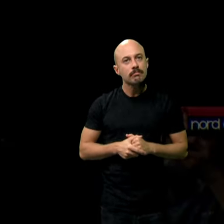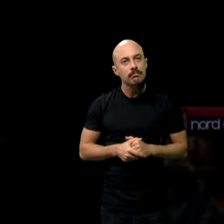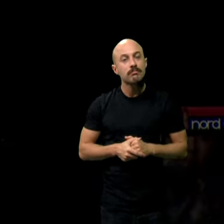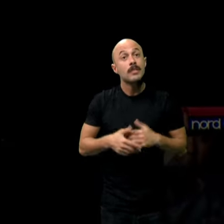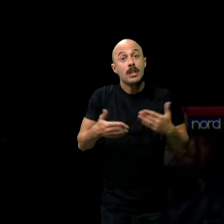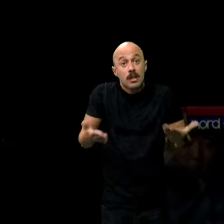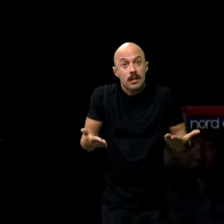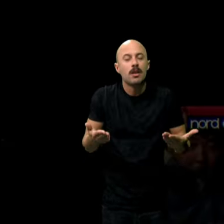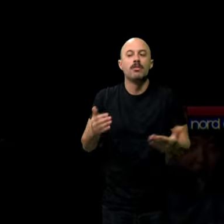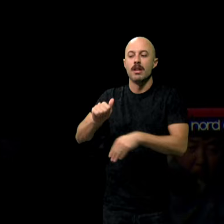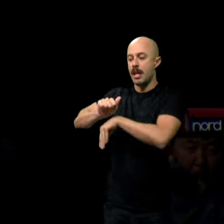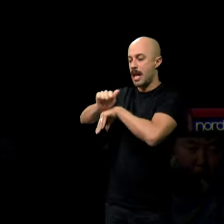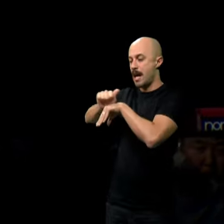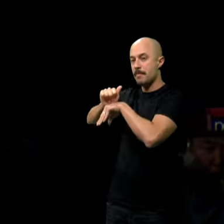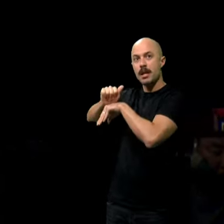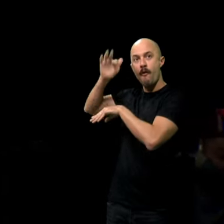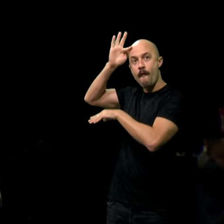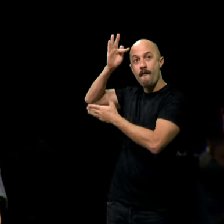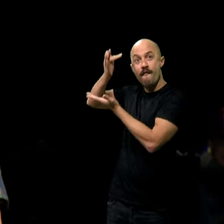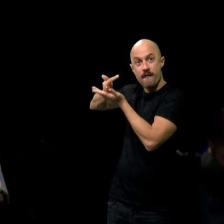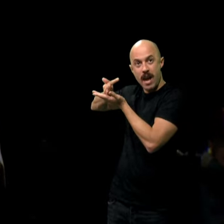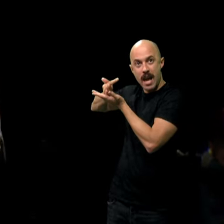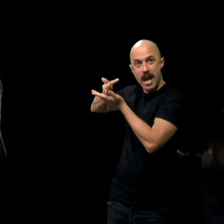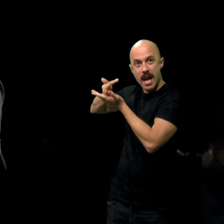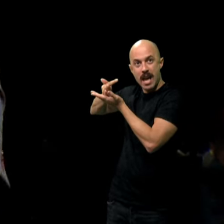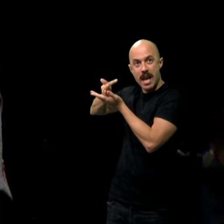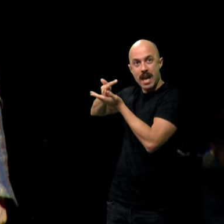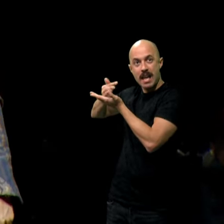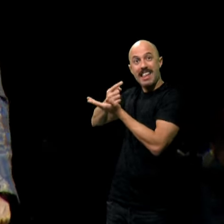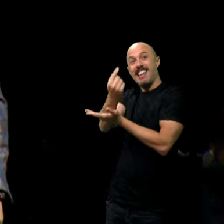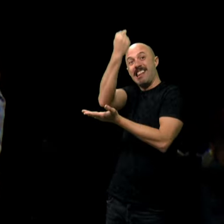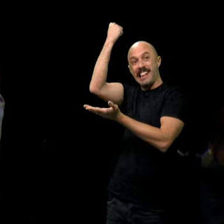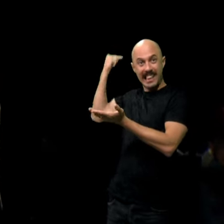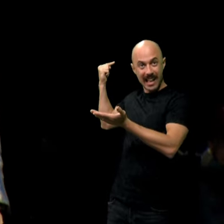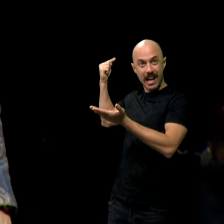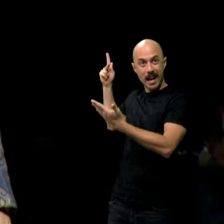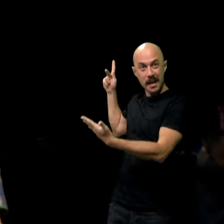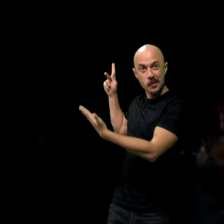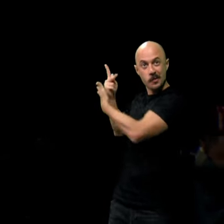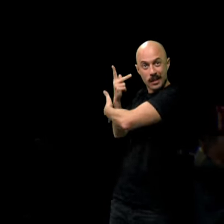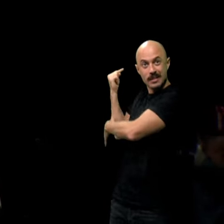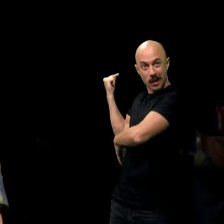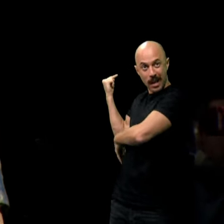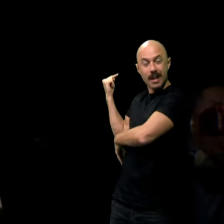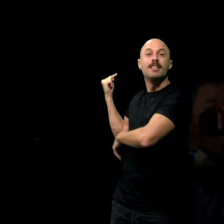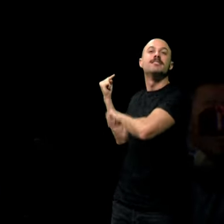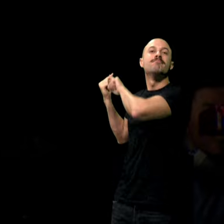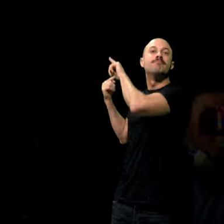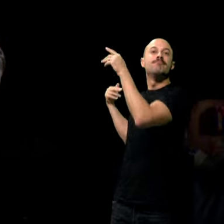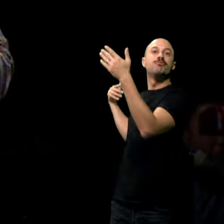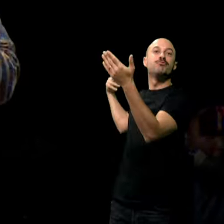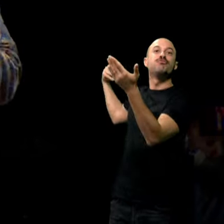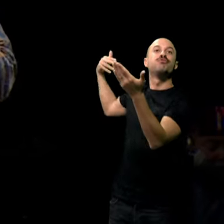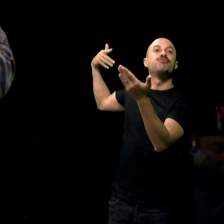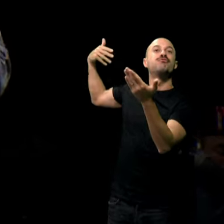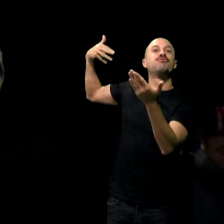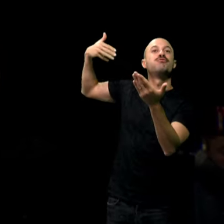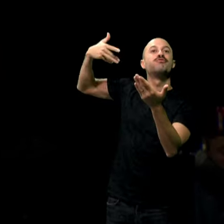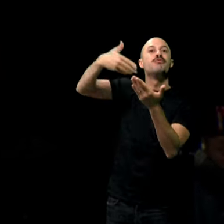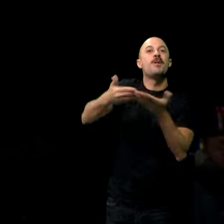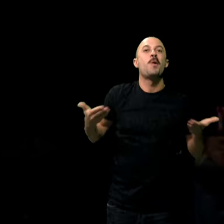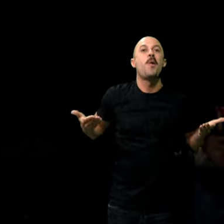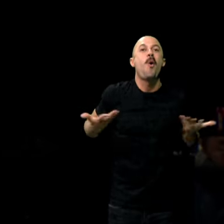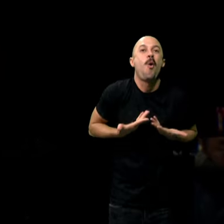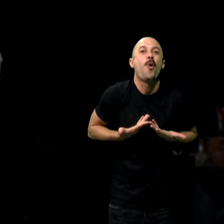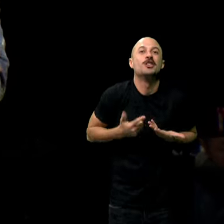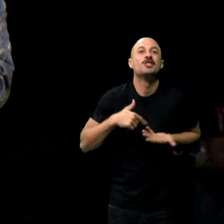Então a fé de Abraão nos alcançou. Nós fomos vestidos por ela, não estávamos nu. Quando eu cheguei na igreja, meu